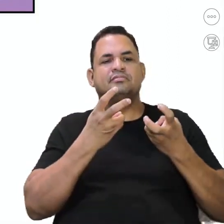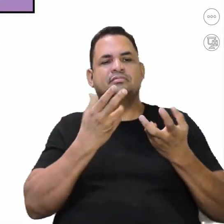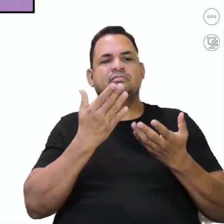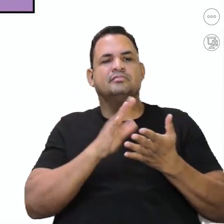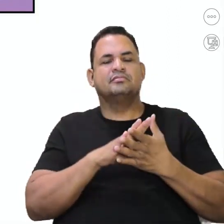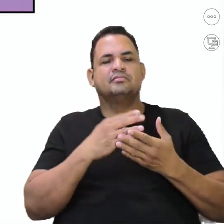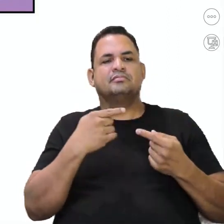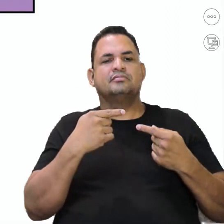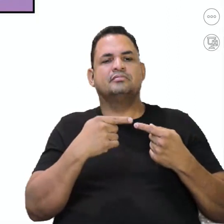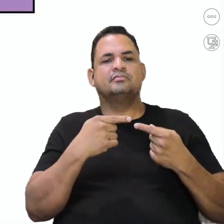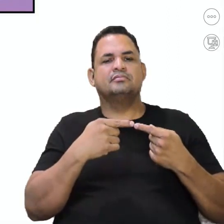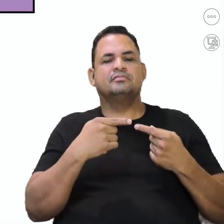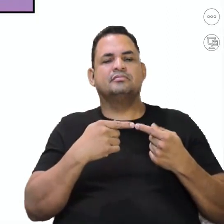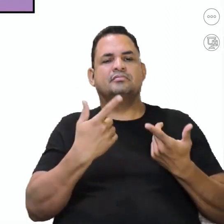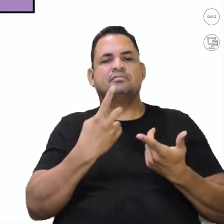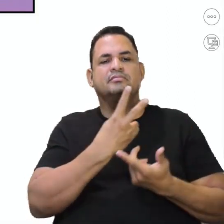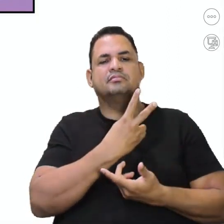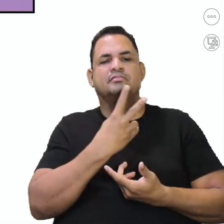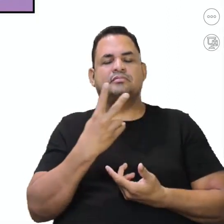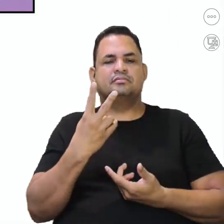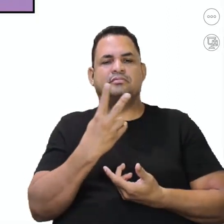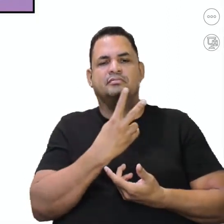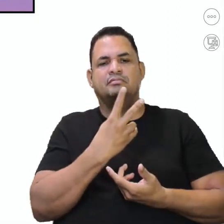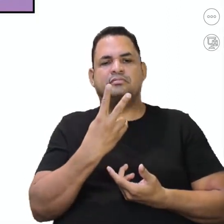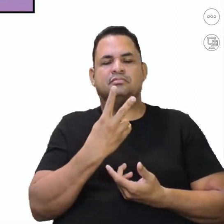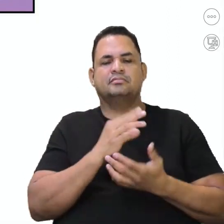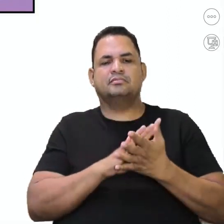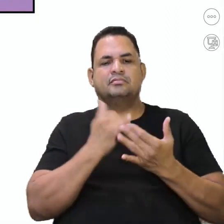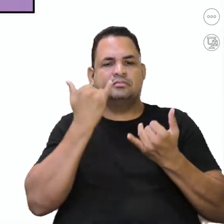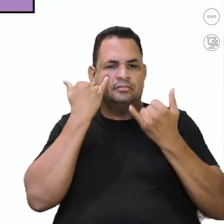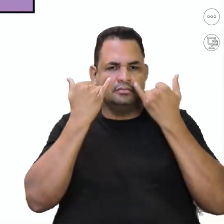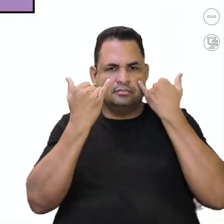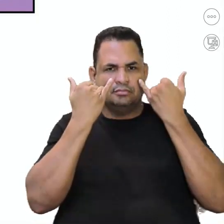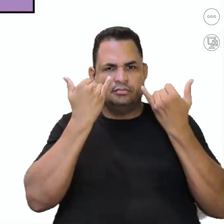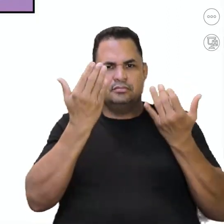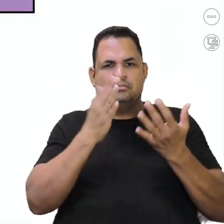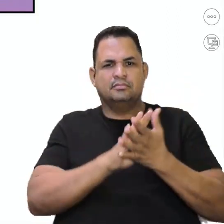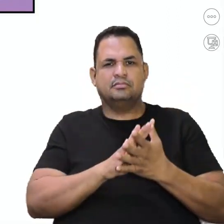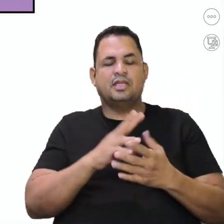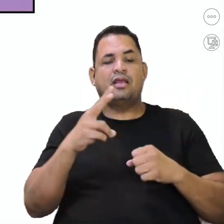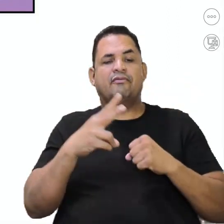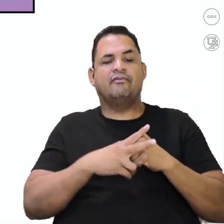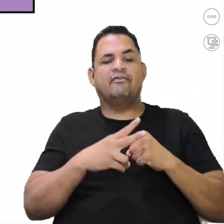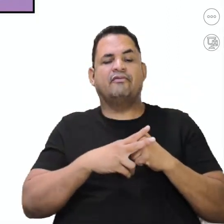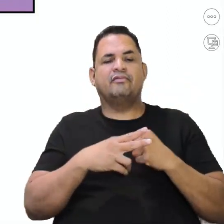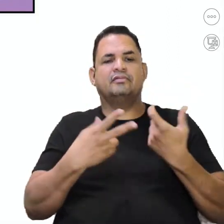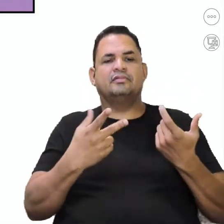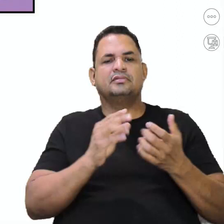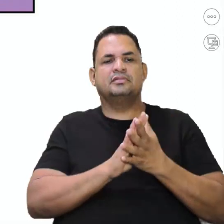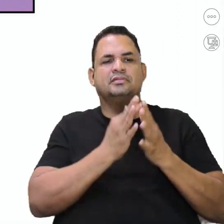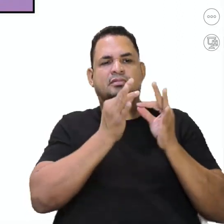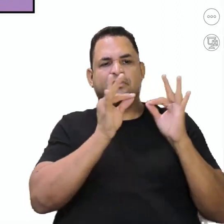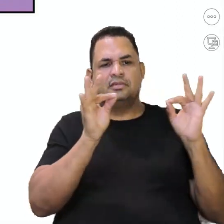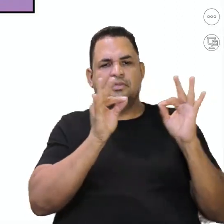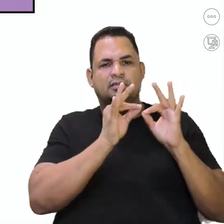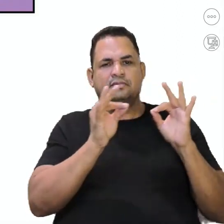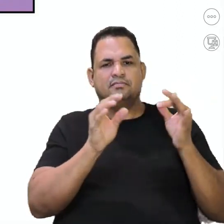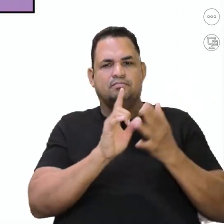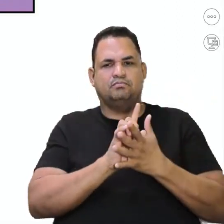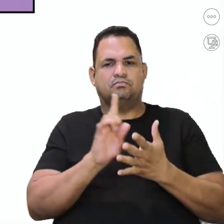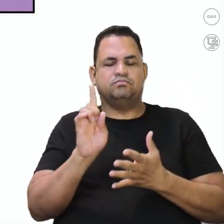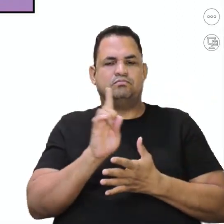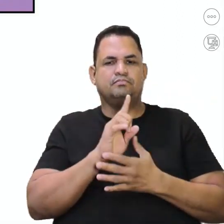que combina dois tipos de informação. Nós temos a informação verbal que são as frases, e a